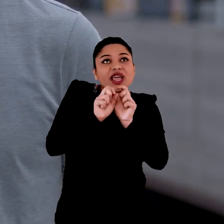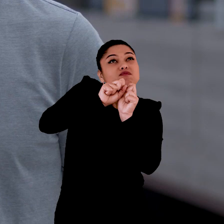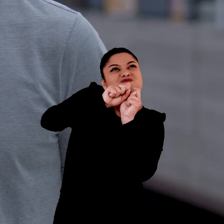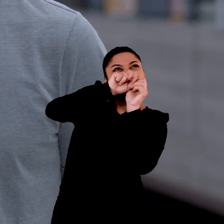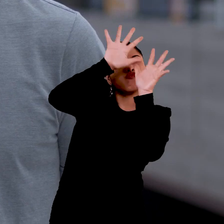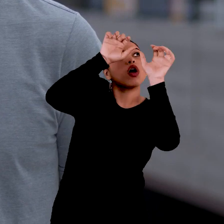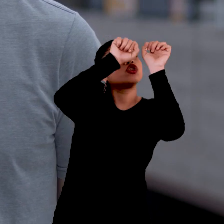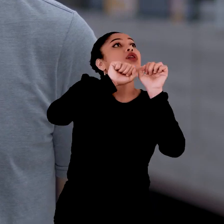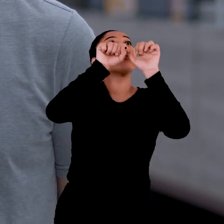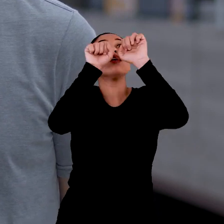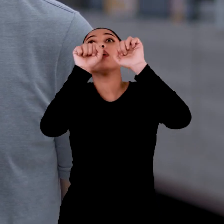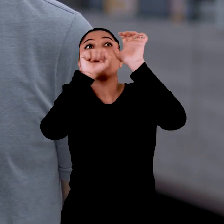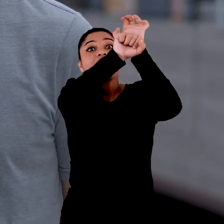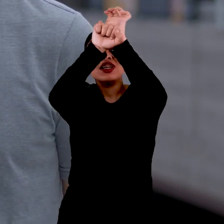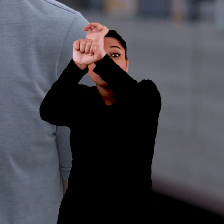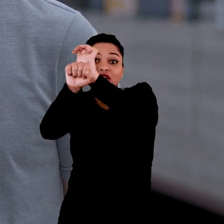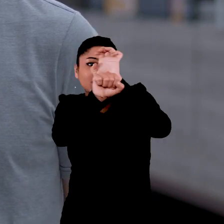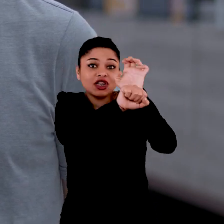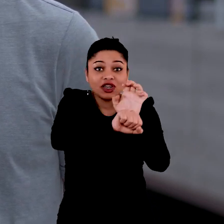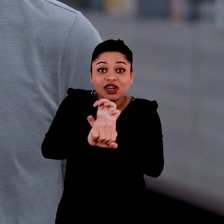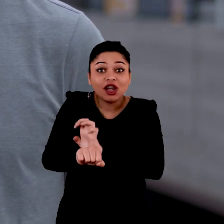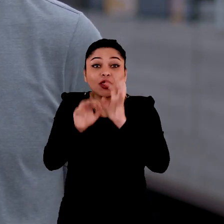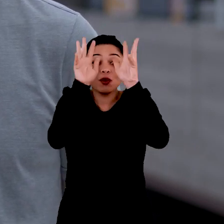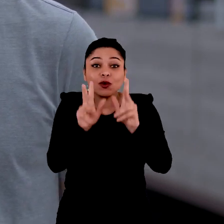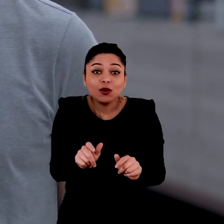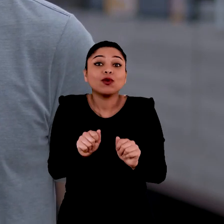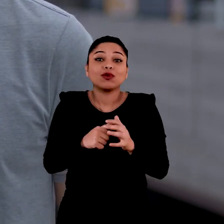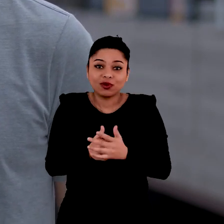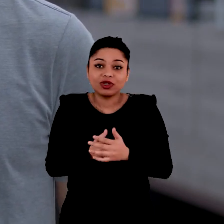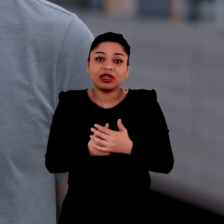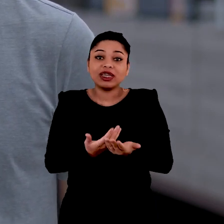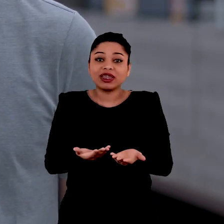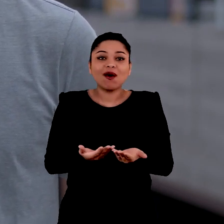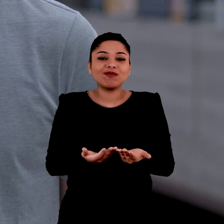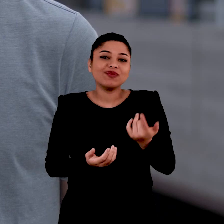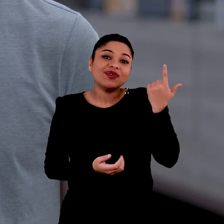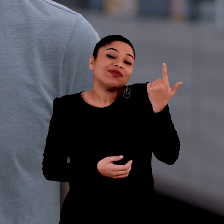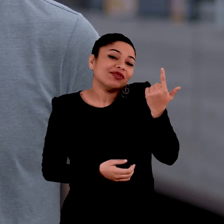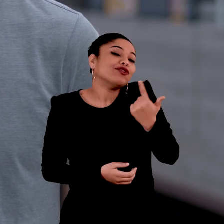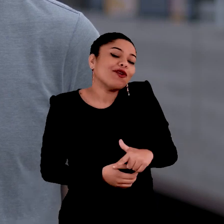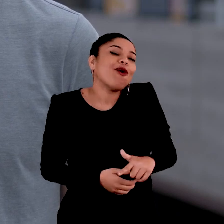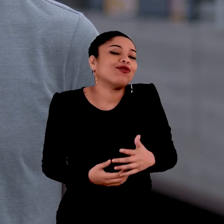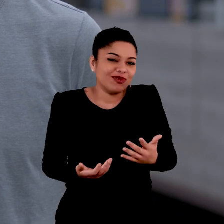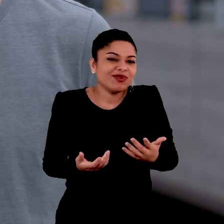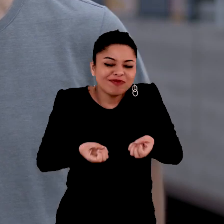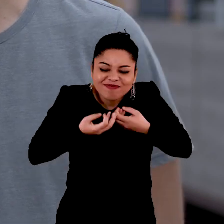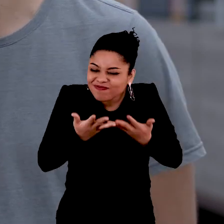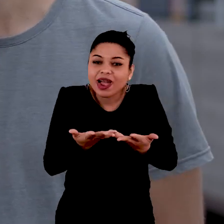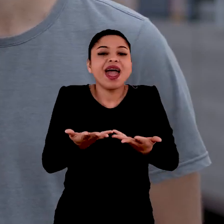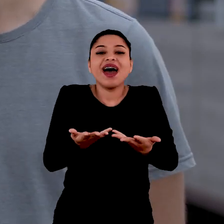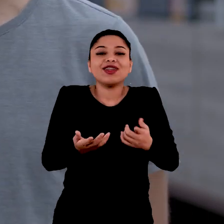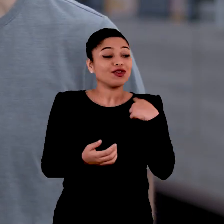estar presente na premiação e de estar contribuindo aí com essa amostra, que a própria indicação já